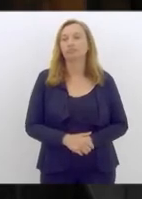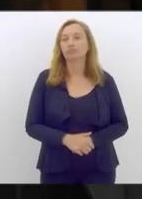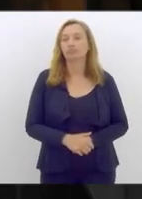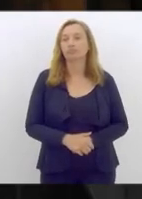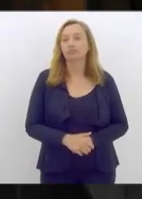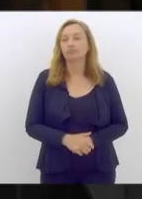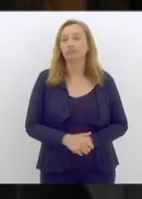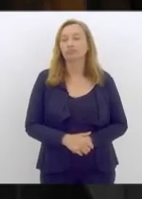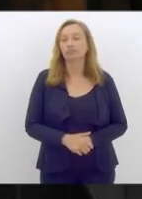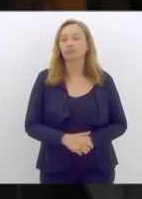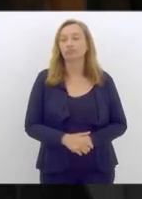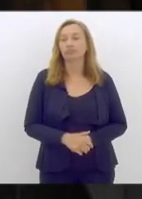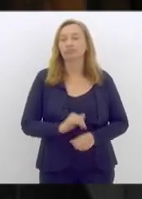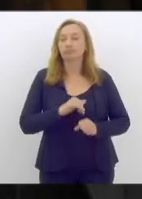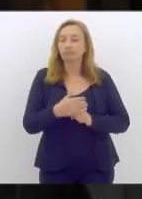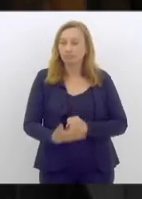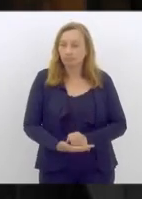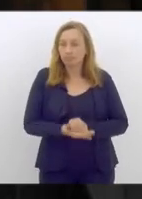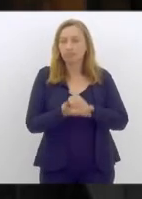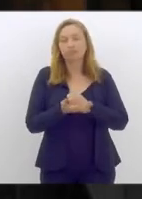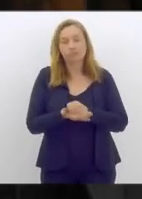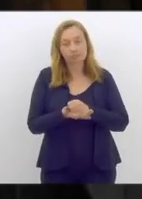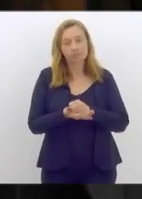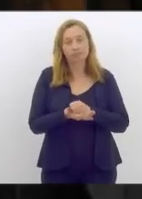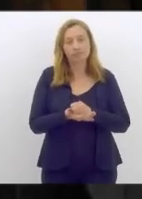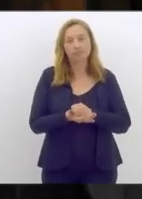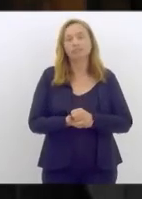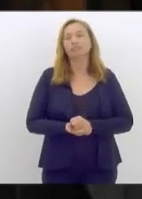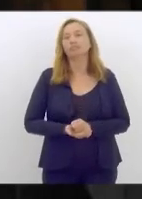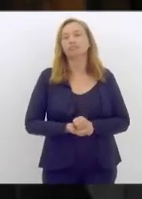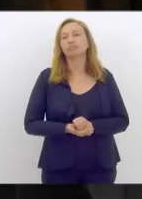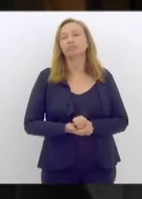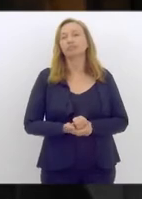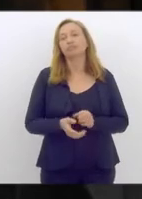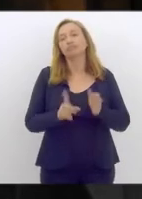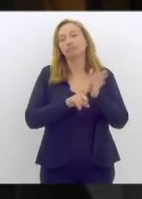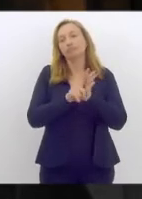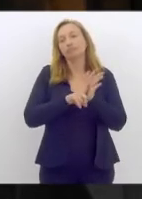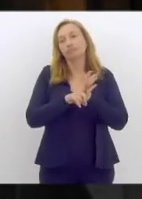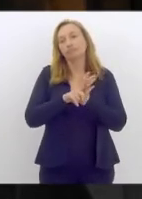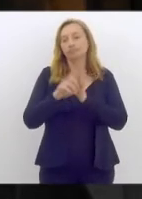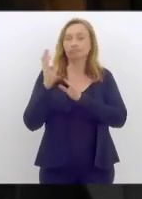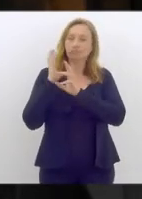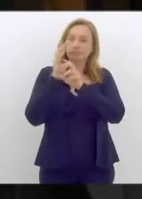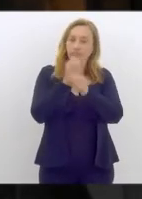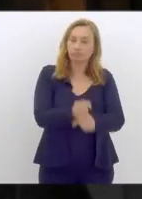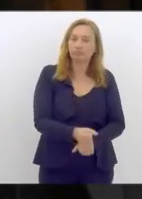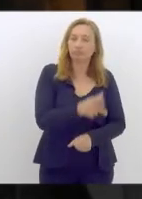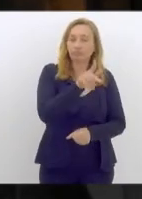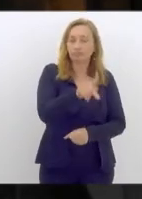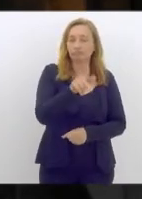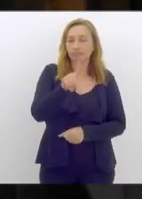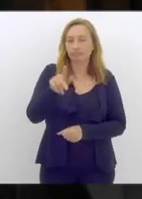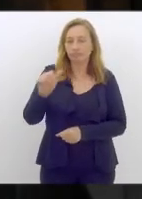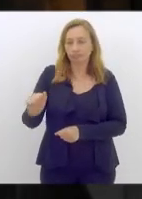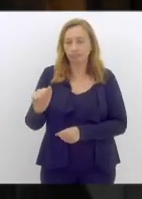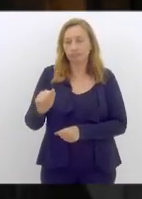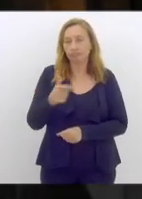fizesse a sustentação da revisão do PPA para 2023